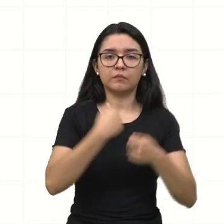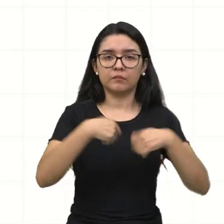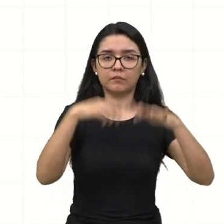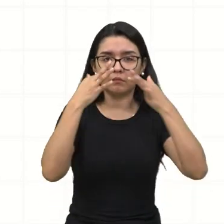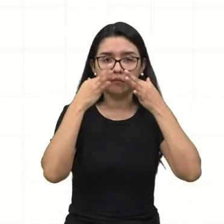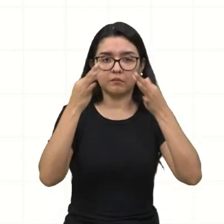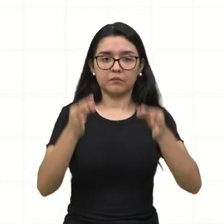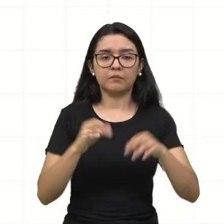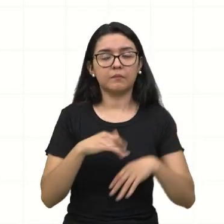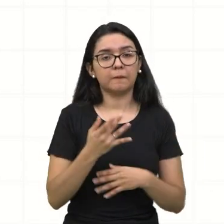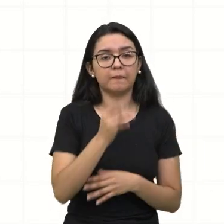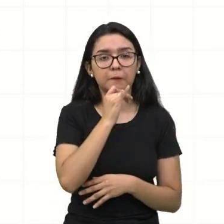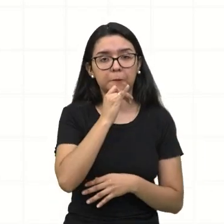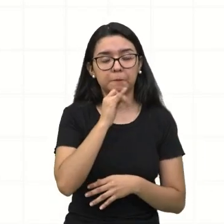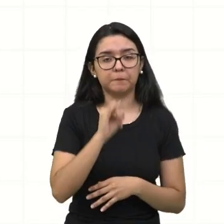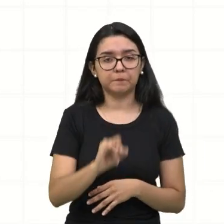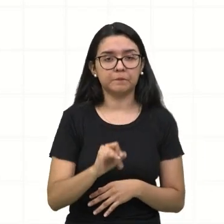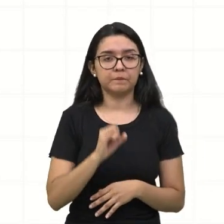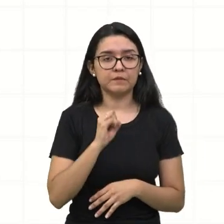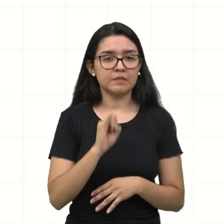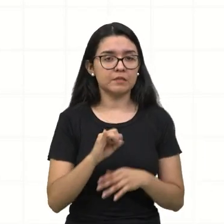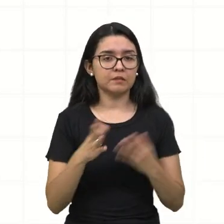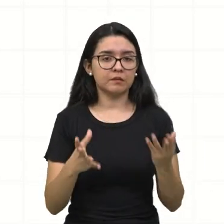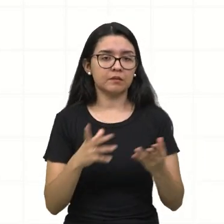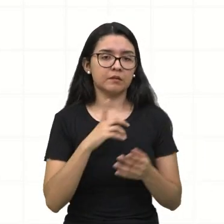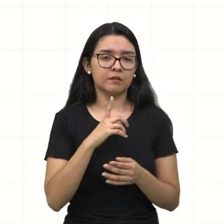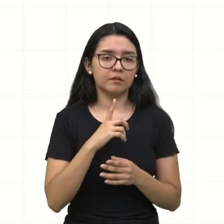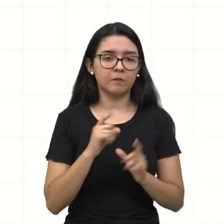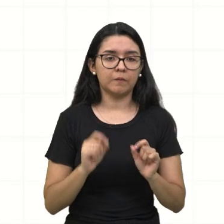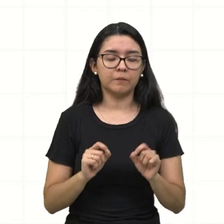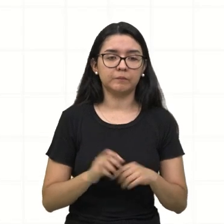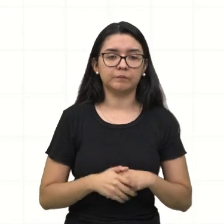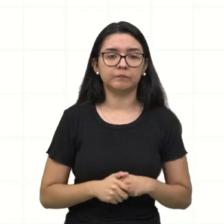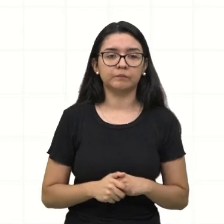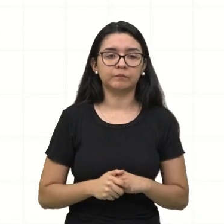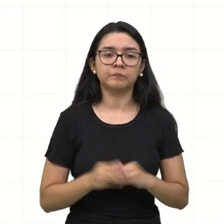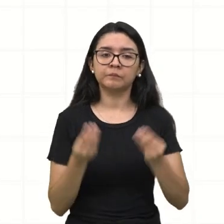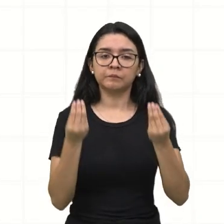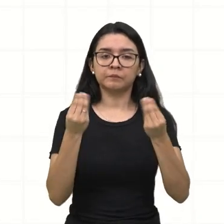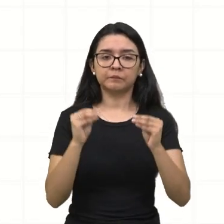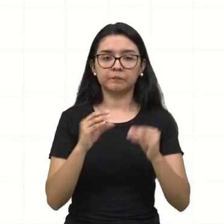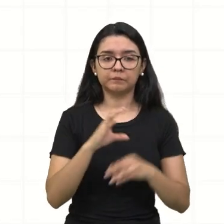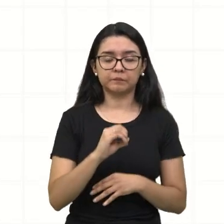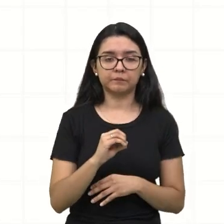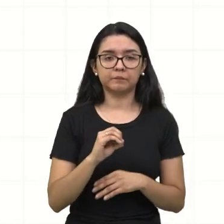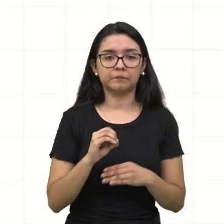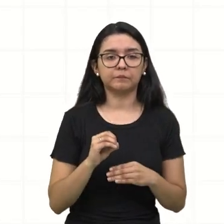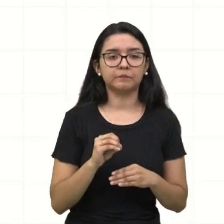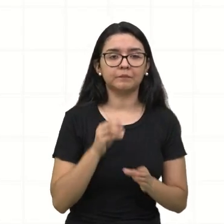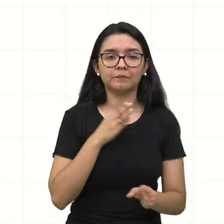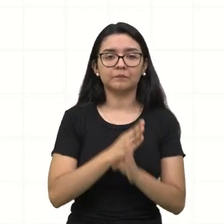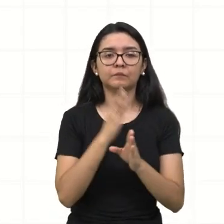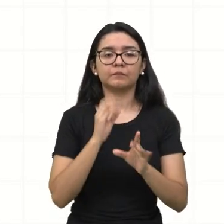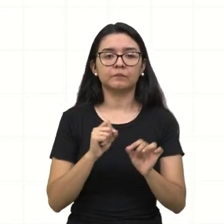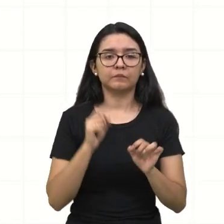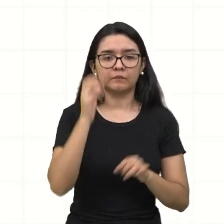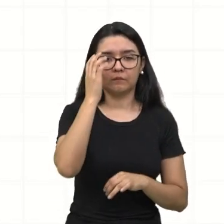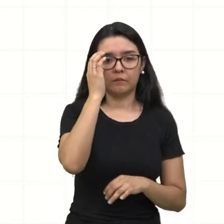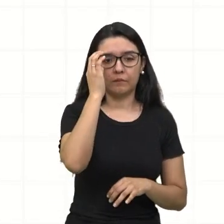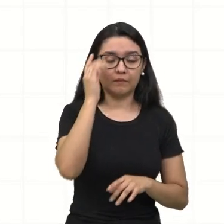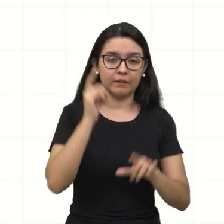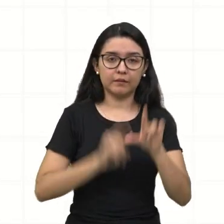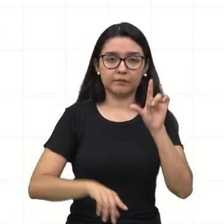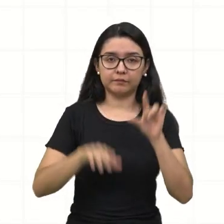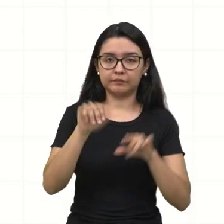o seguinte. Se de repente, né, a gente pega aí e acrescenta mais um zero, logo de cara tu já vê aqui, ó, na letra